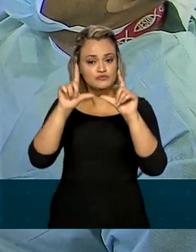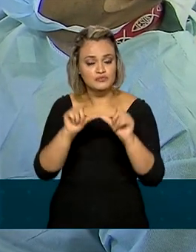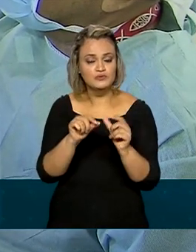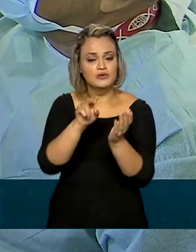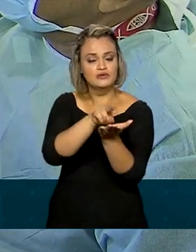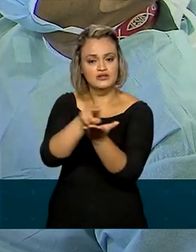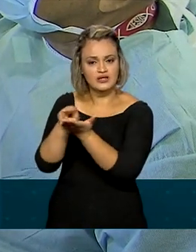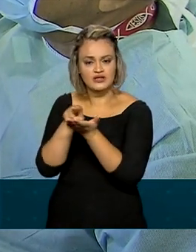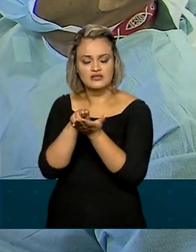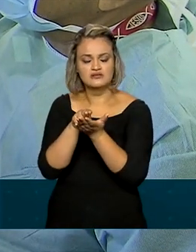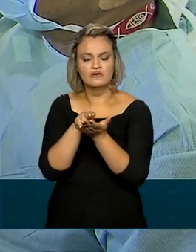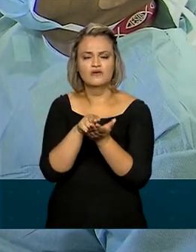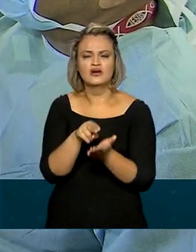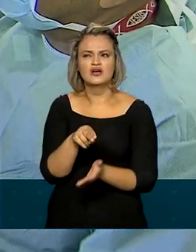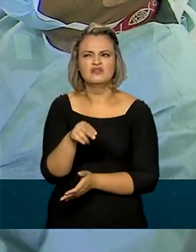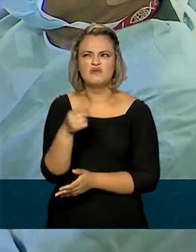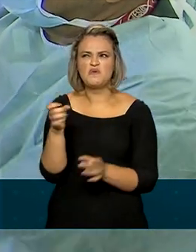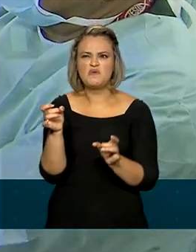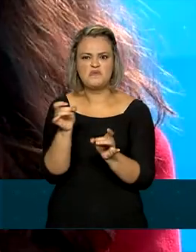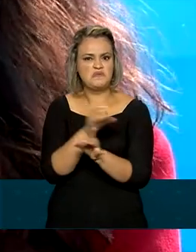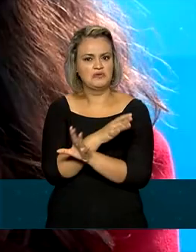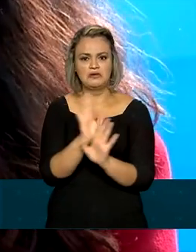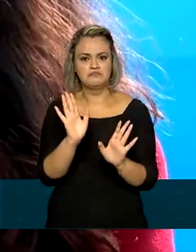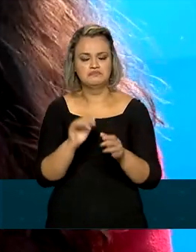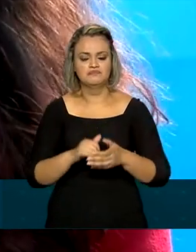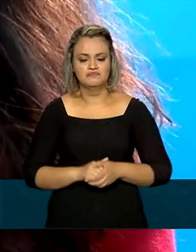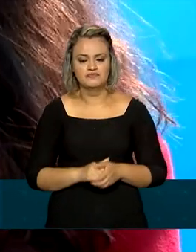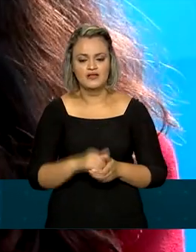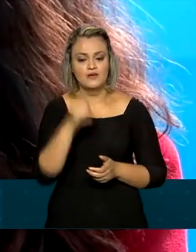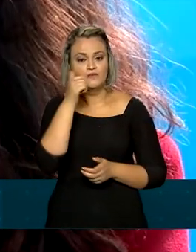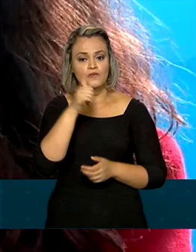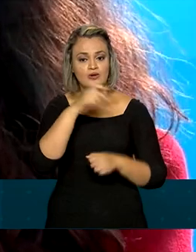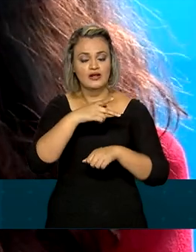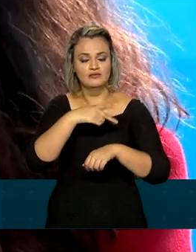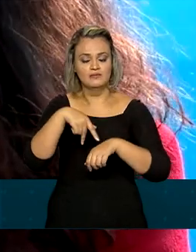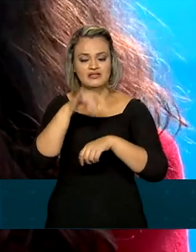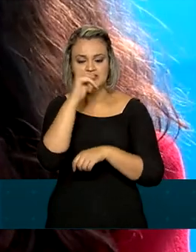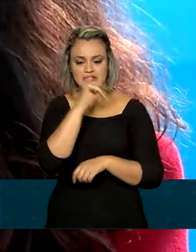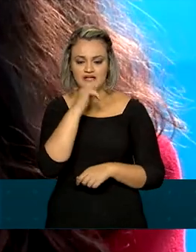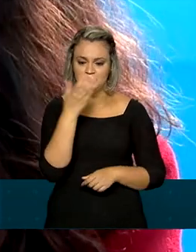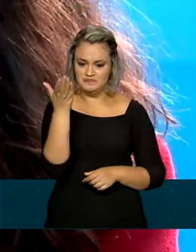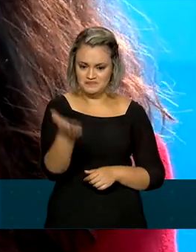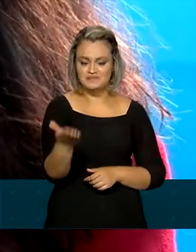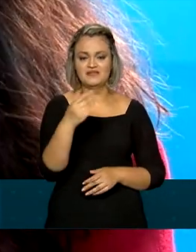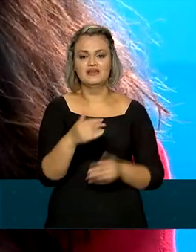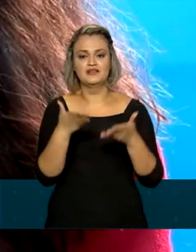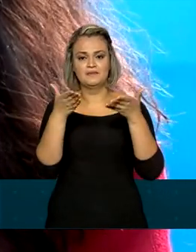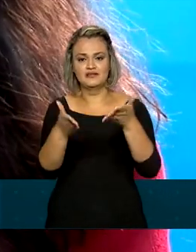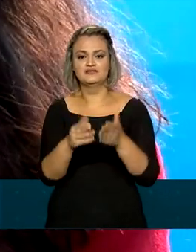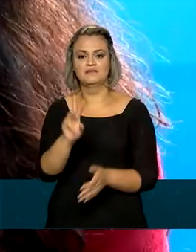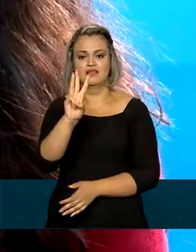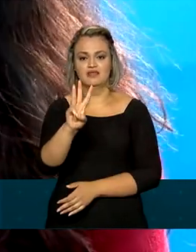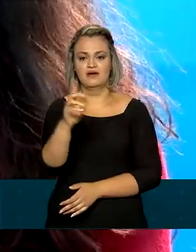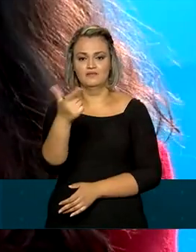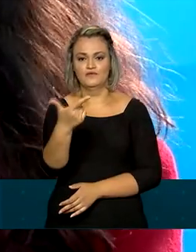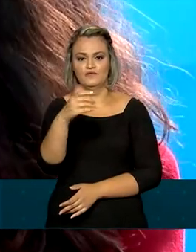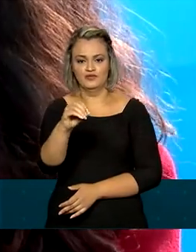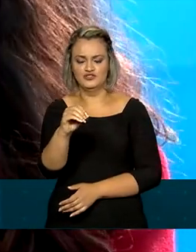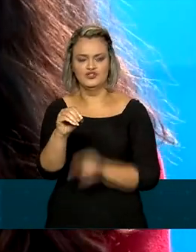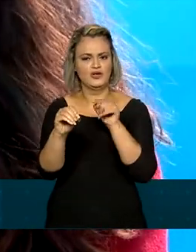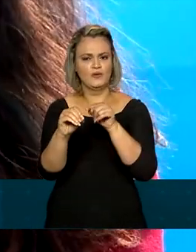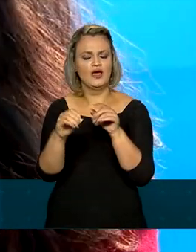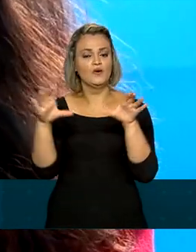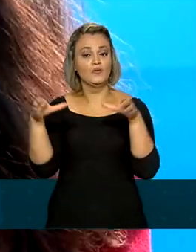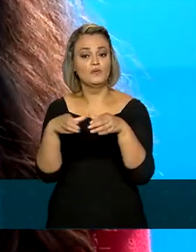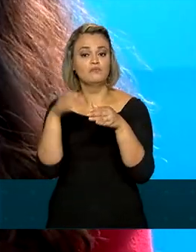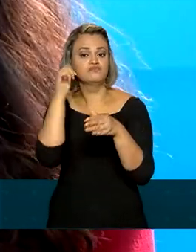UTI diminuíssem quase totalmente. A italiana Martina Rogato, que faz parte do W20, grupo de mulheres